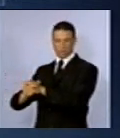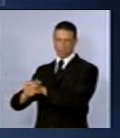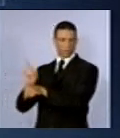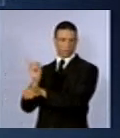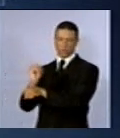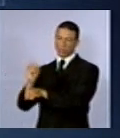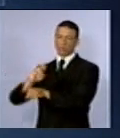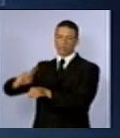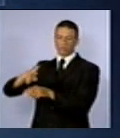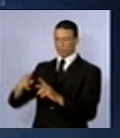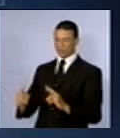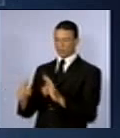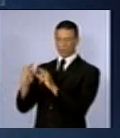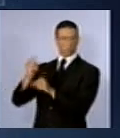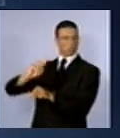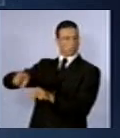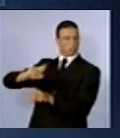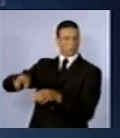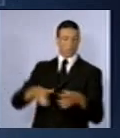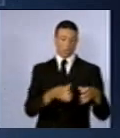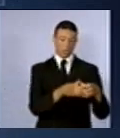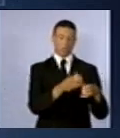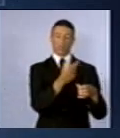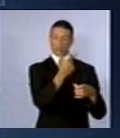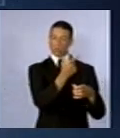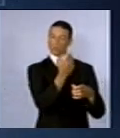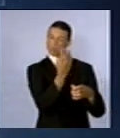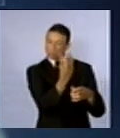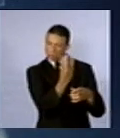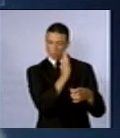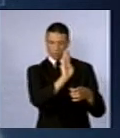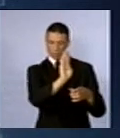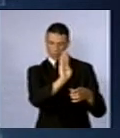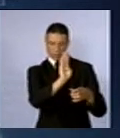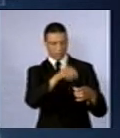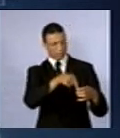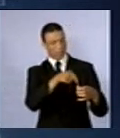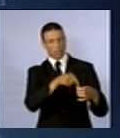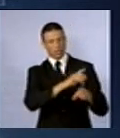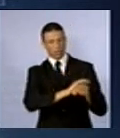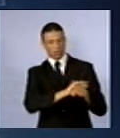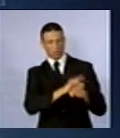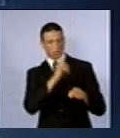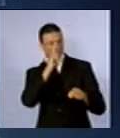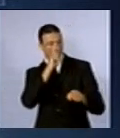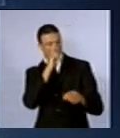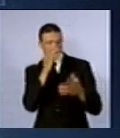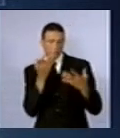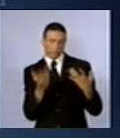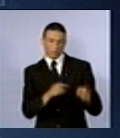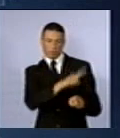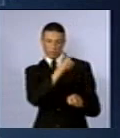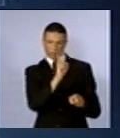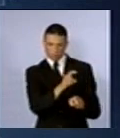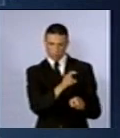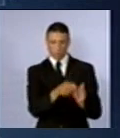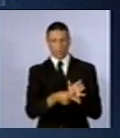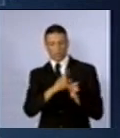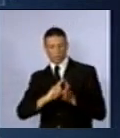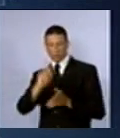Os resultados devem ser investigados, sim. Né? A gente acredita, como dito pela doutora Biraci, do Ministério da